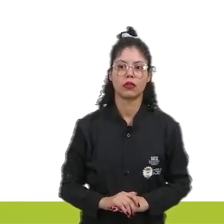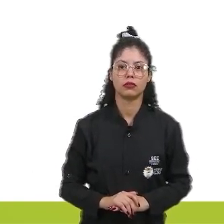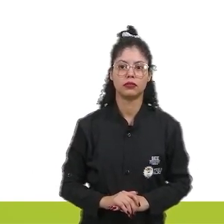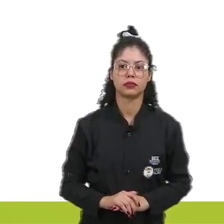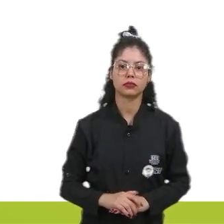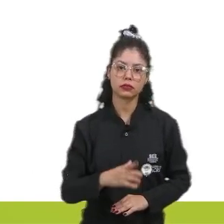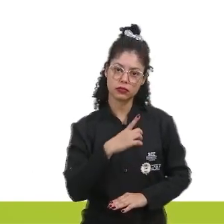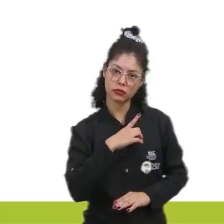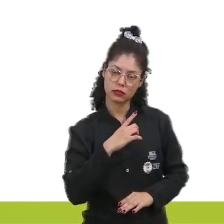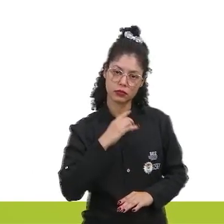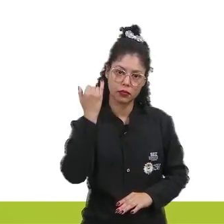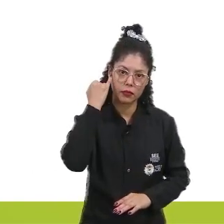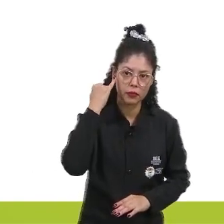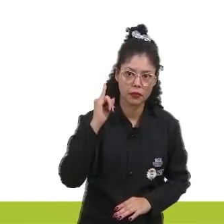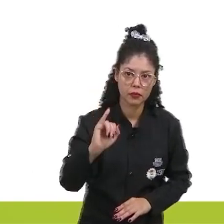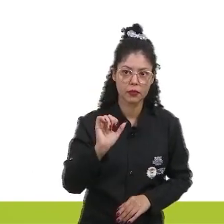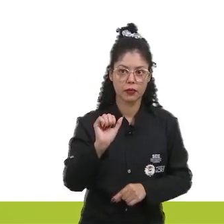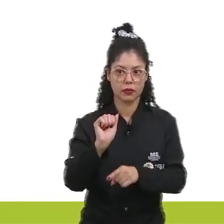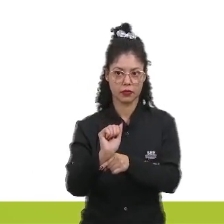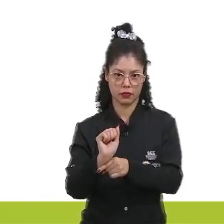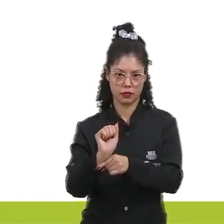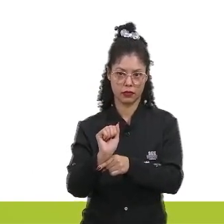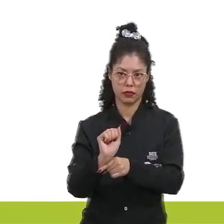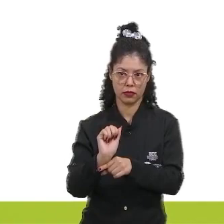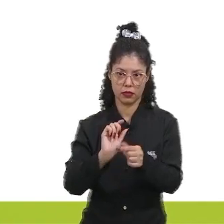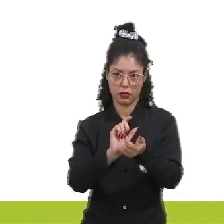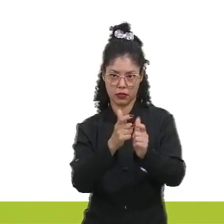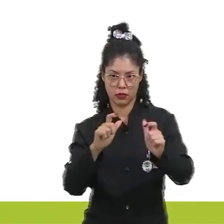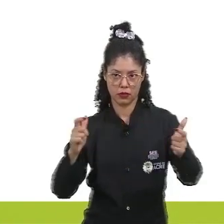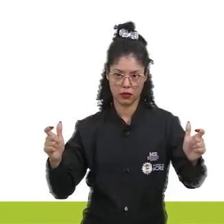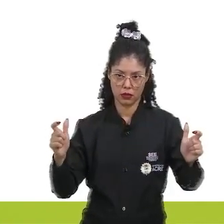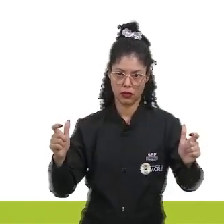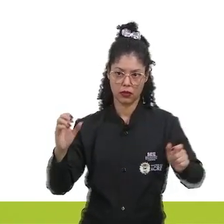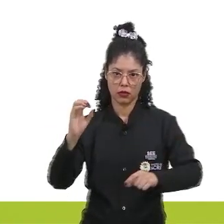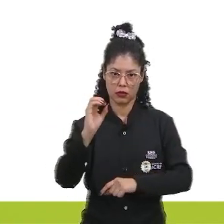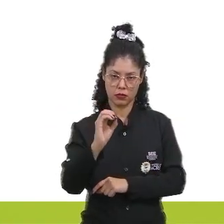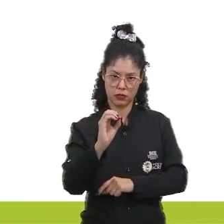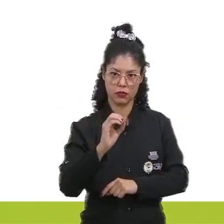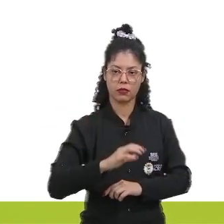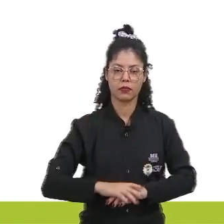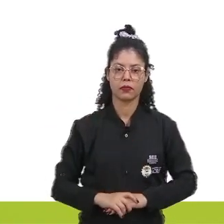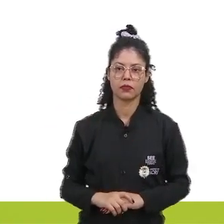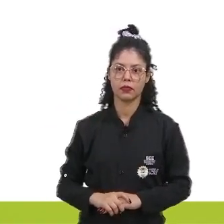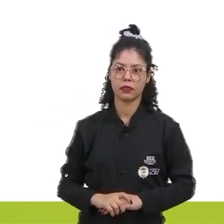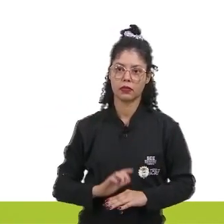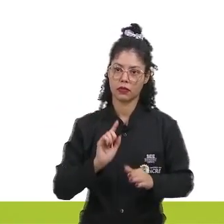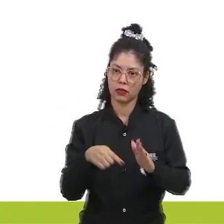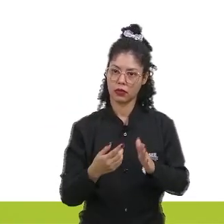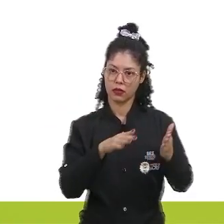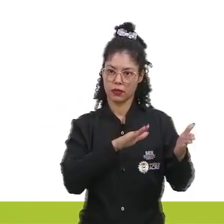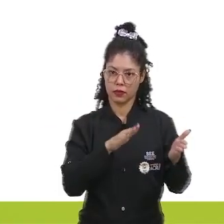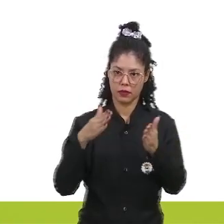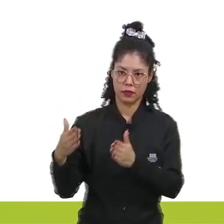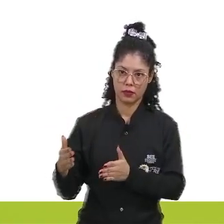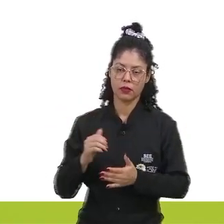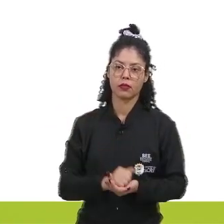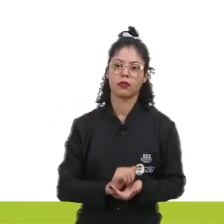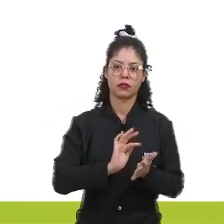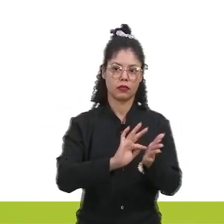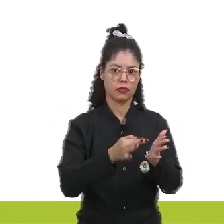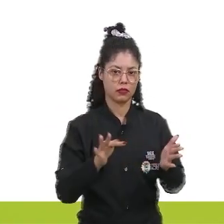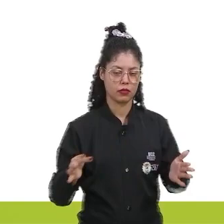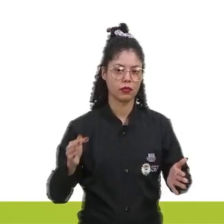A gente tem a ideia de um A maior que zero, tá bom? Essa primeira parte aqui, ó, que é chamada de